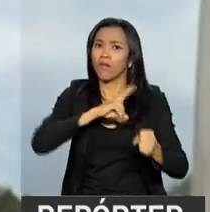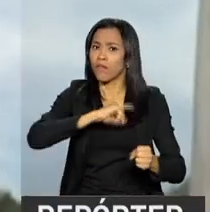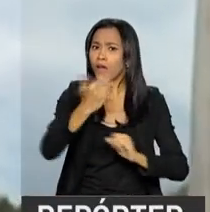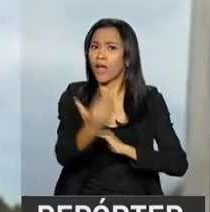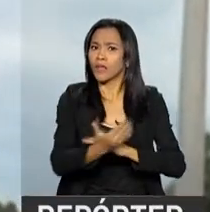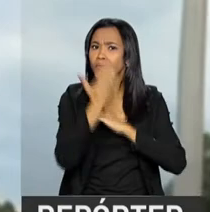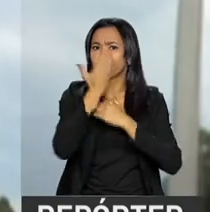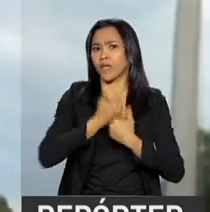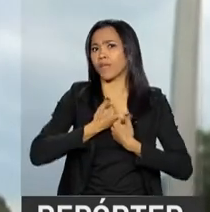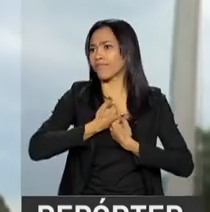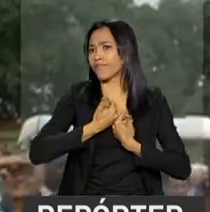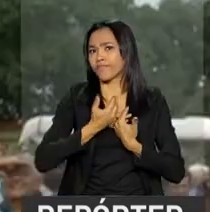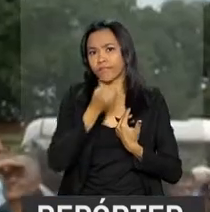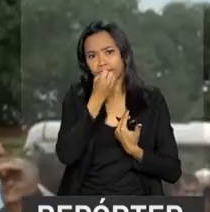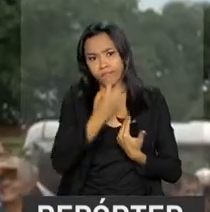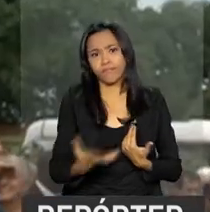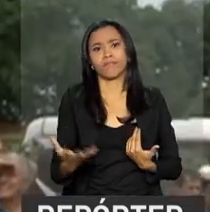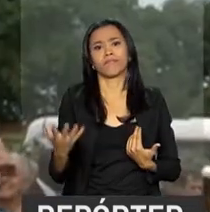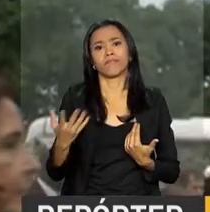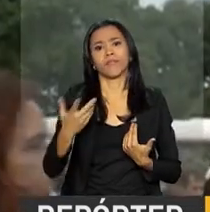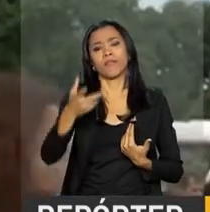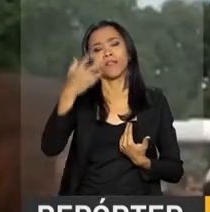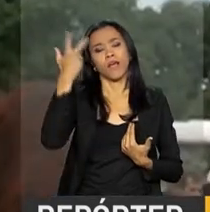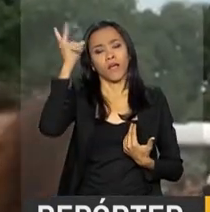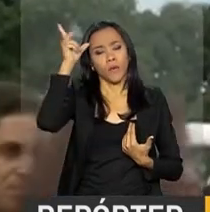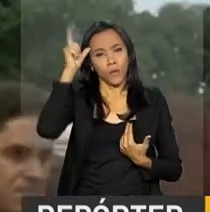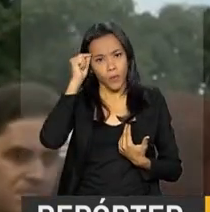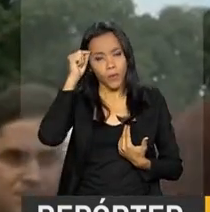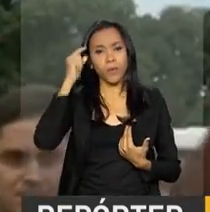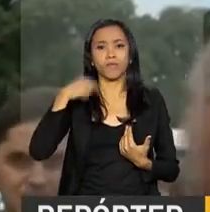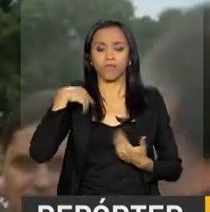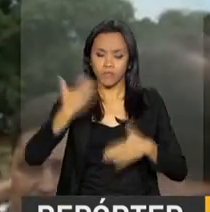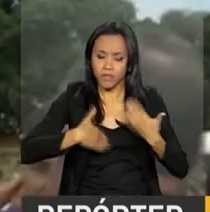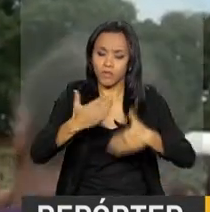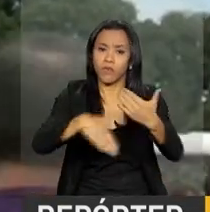uma série de benefícios. Tranquilidade, progresso